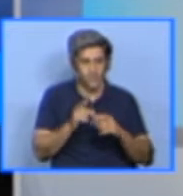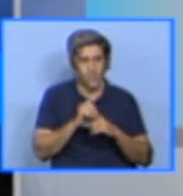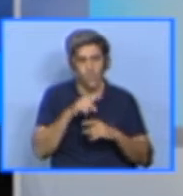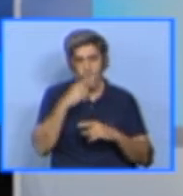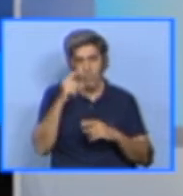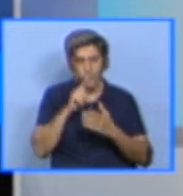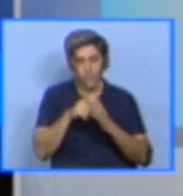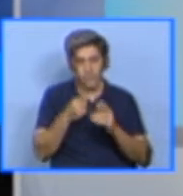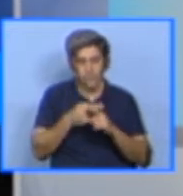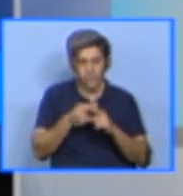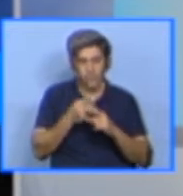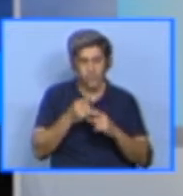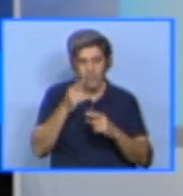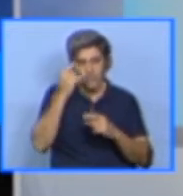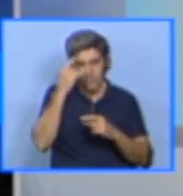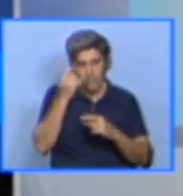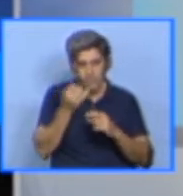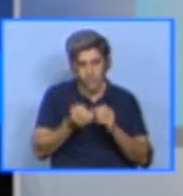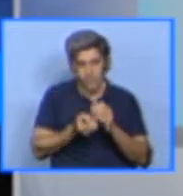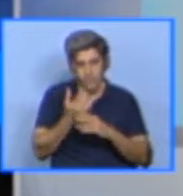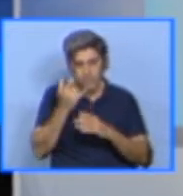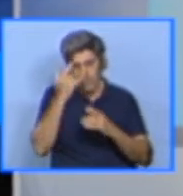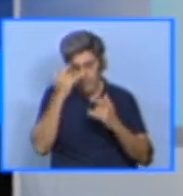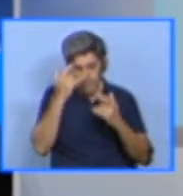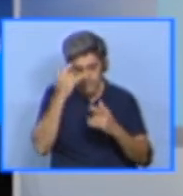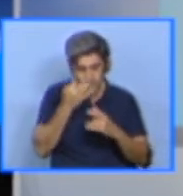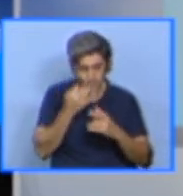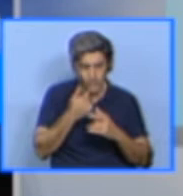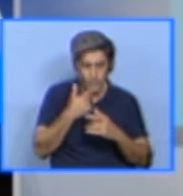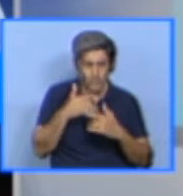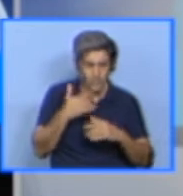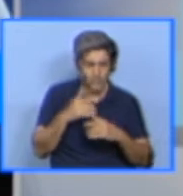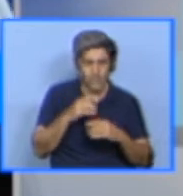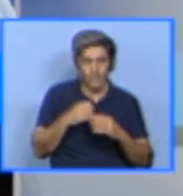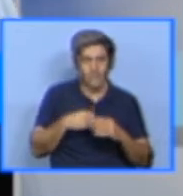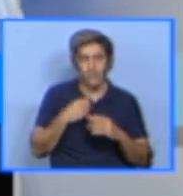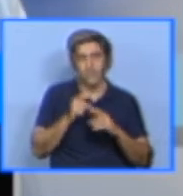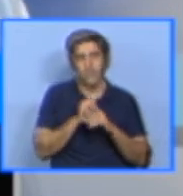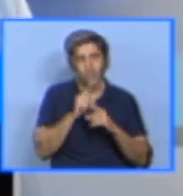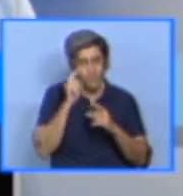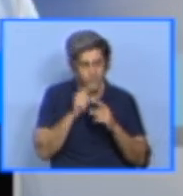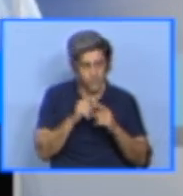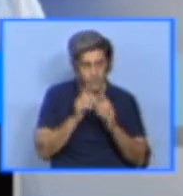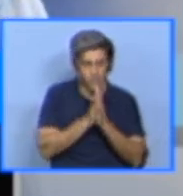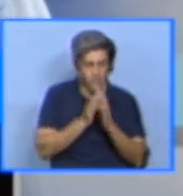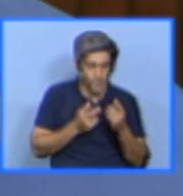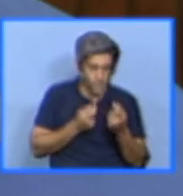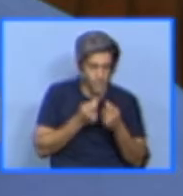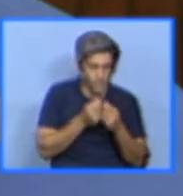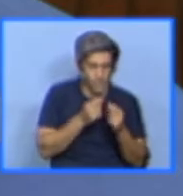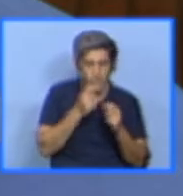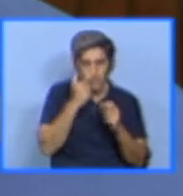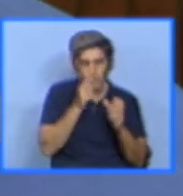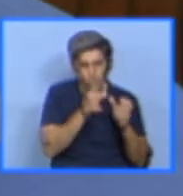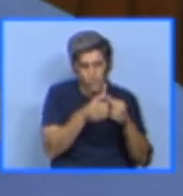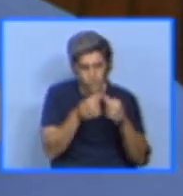projetos muito interessantes que ele de facto teve. A criatividade não lhe faltou neste sentido de pôr a Igreja junto das comunidades e,